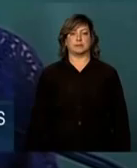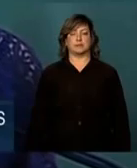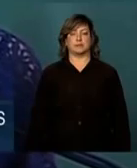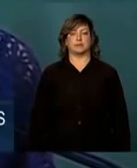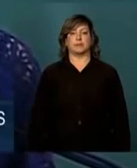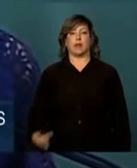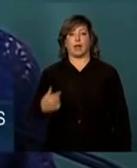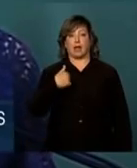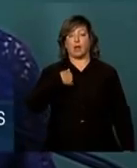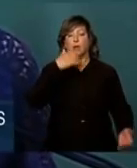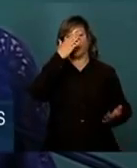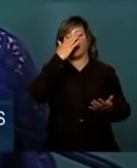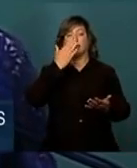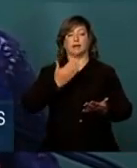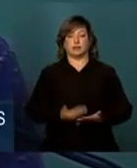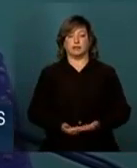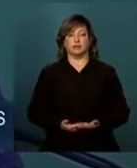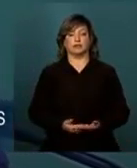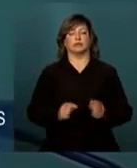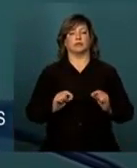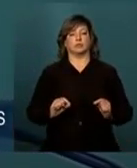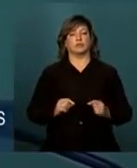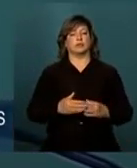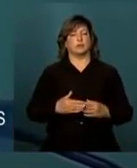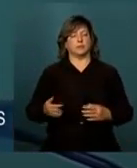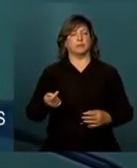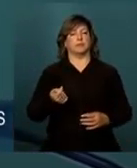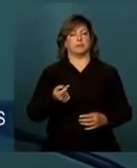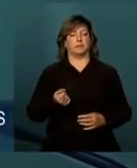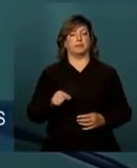Eu acredito que, em breve, a